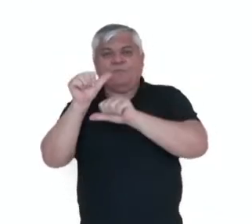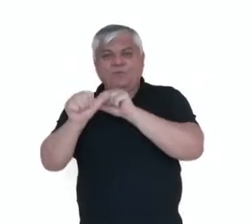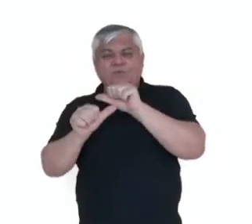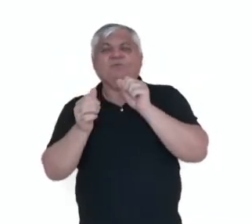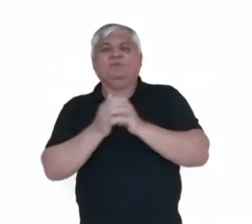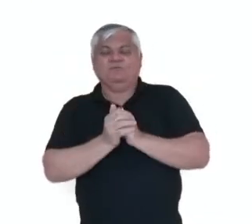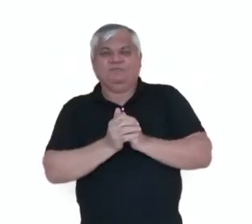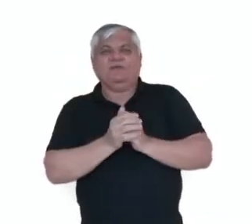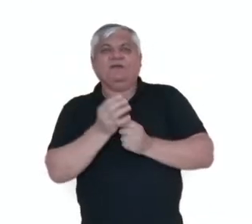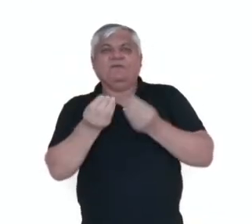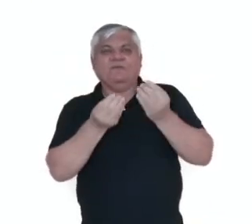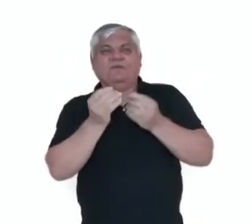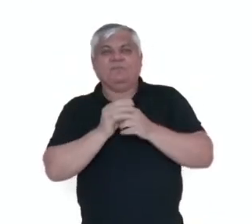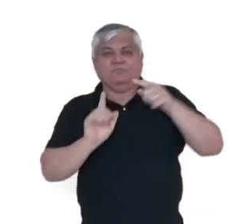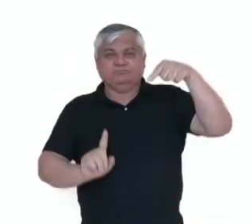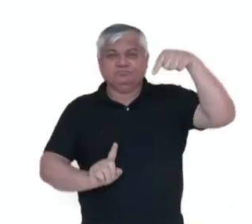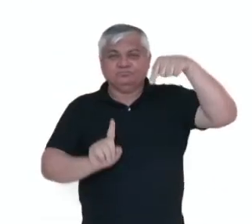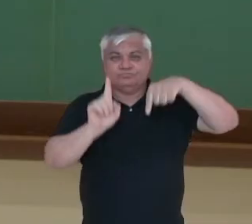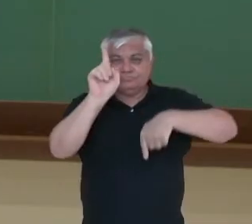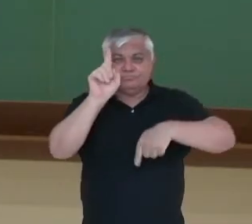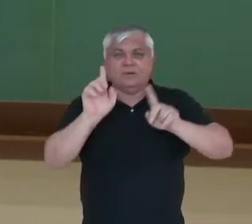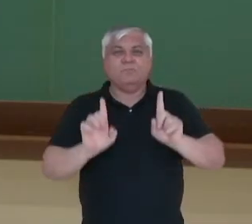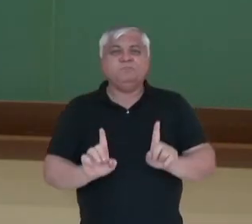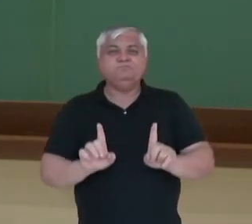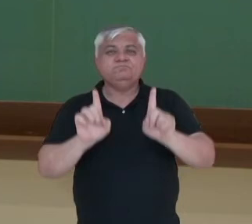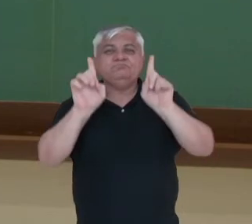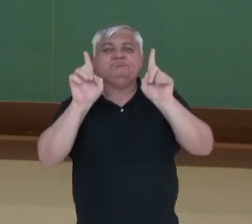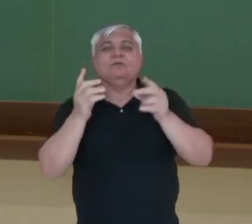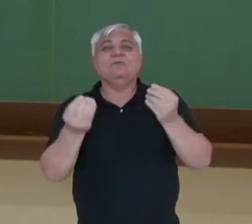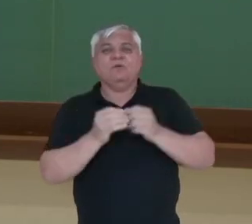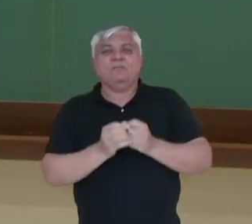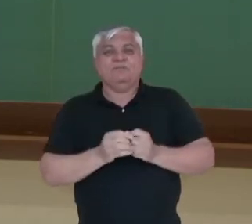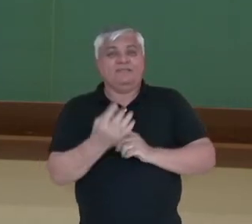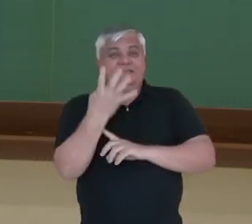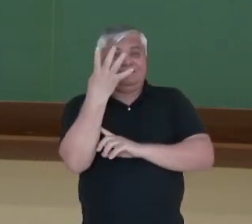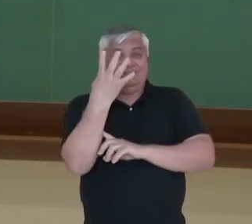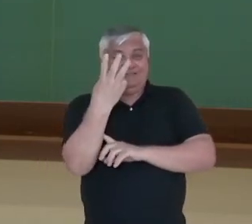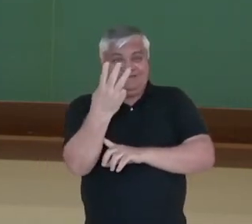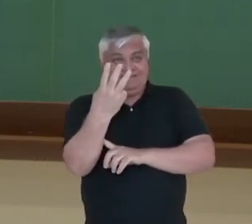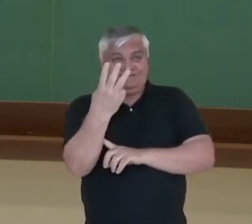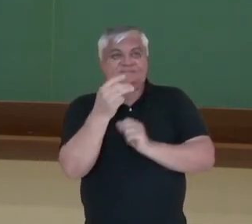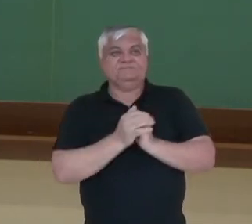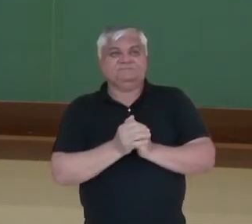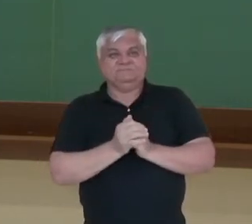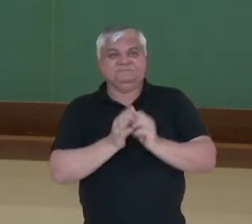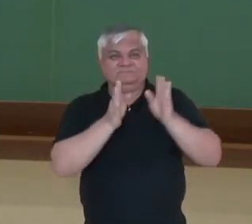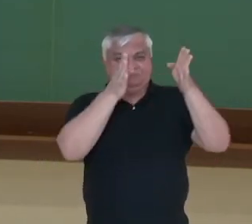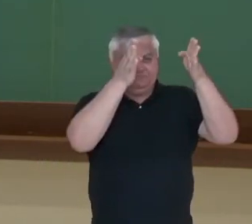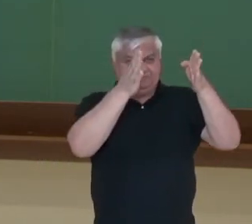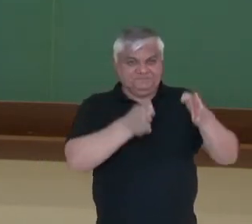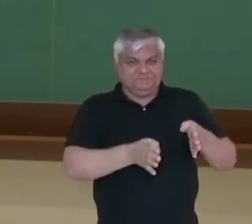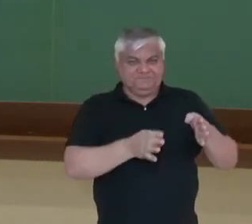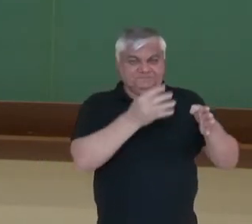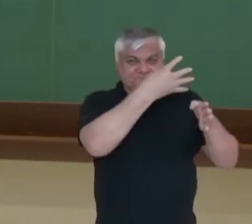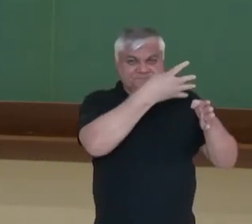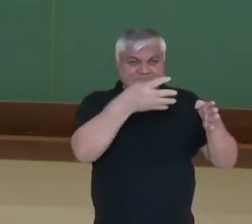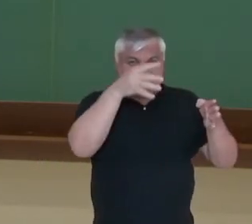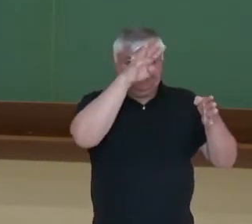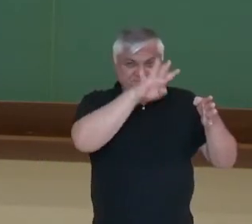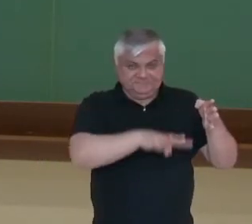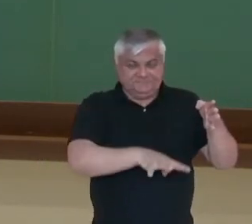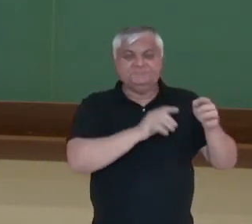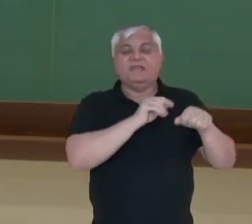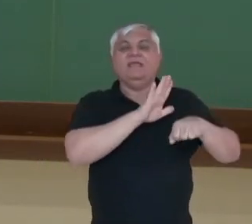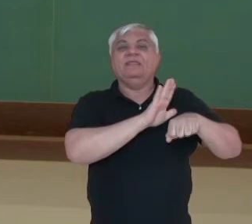inversamente proporcional. Então, vocês têm 3 quadros aqui, ó. O primeiro quadro está relacionando o tempo com a altura